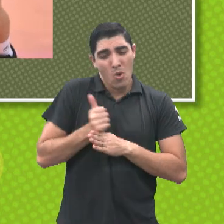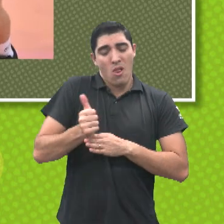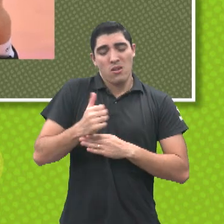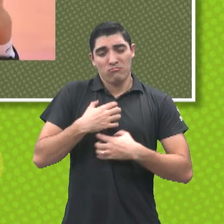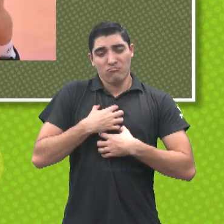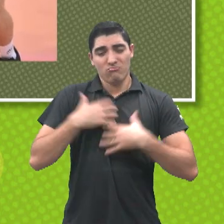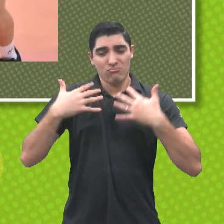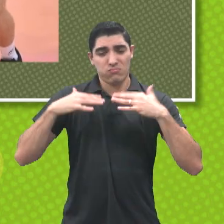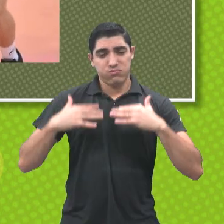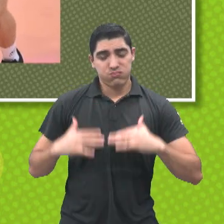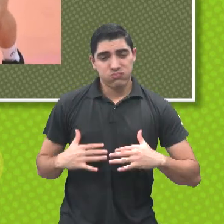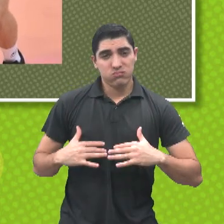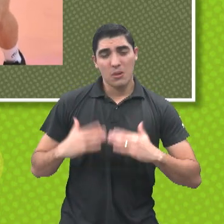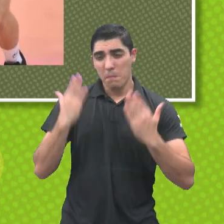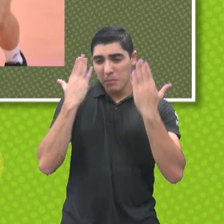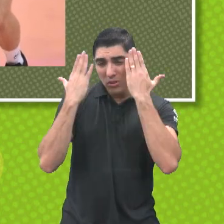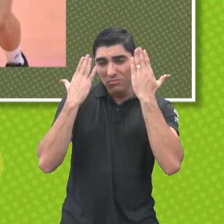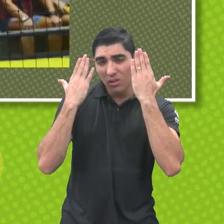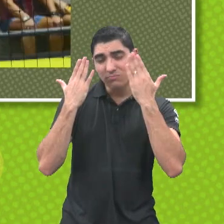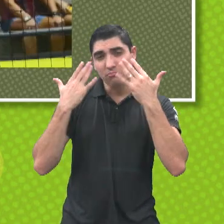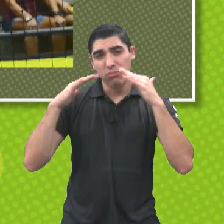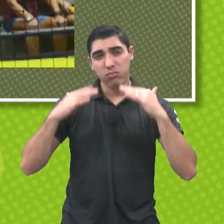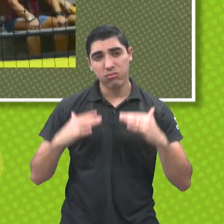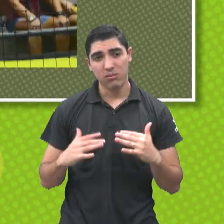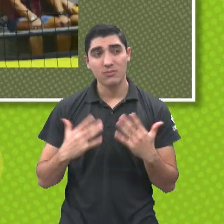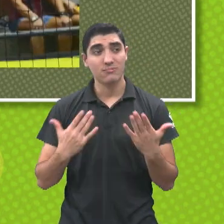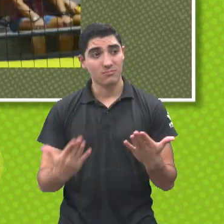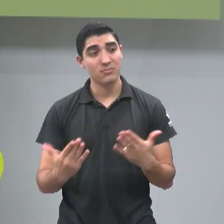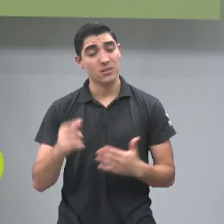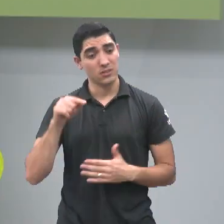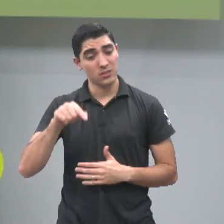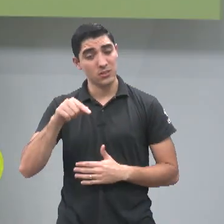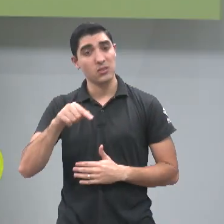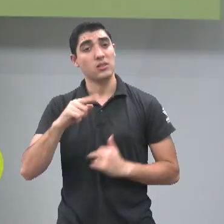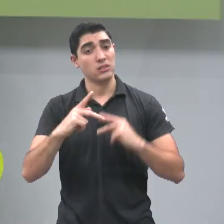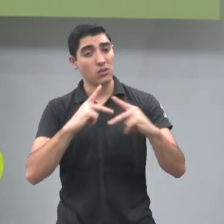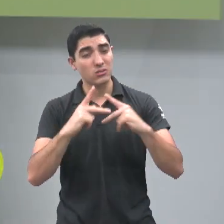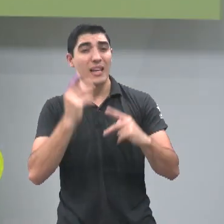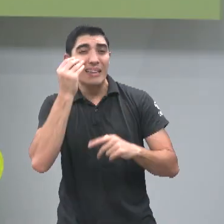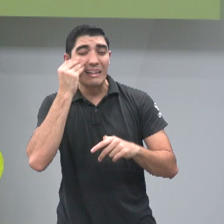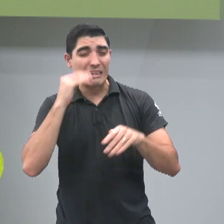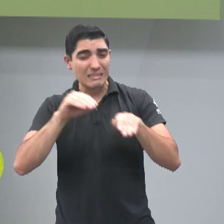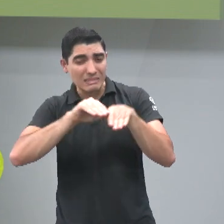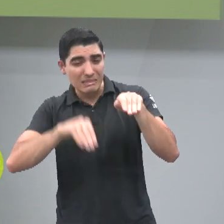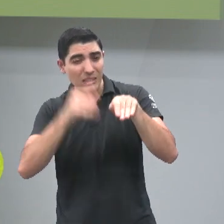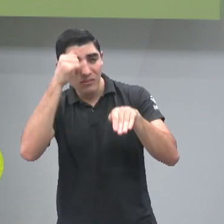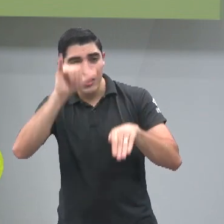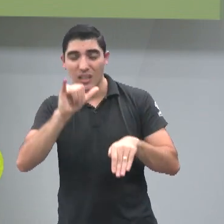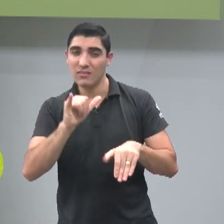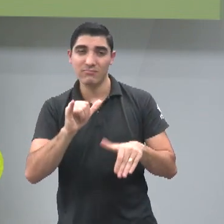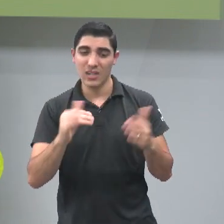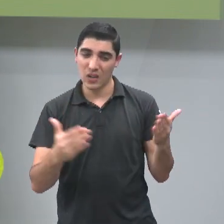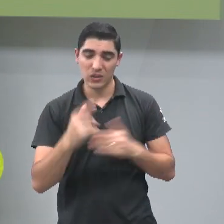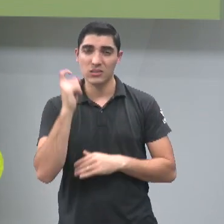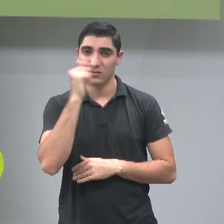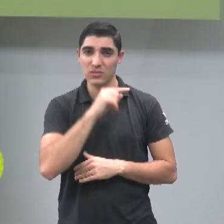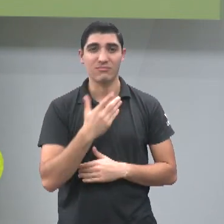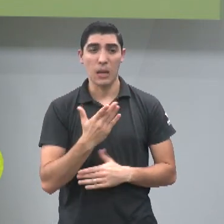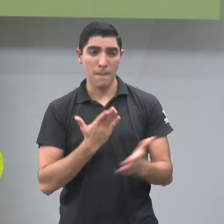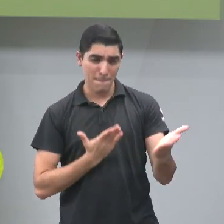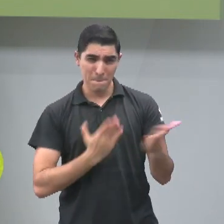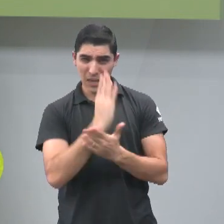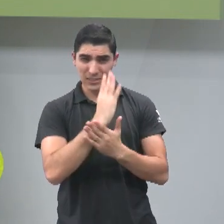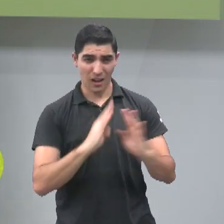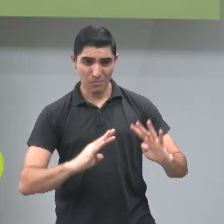essa briga para fugir do rebaixamento para a Superliga B cada vez mais complicada. Acho que classificação mesmo já não